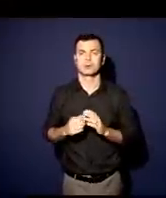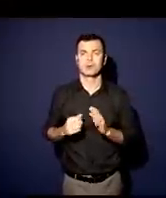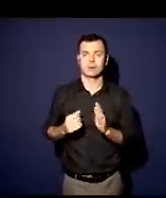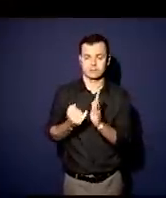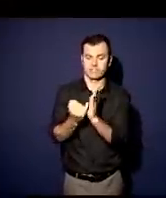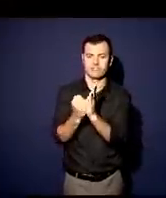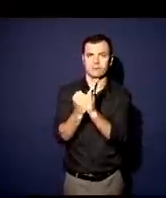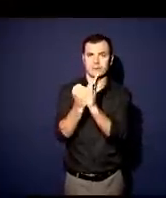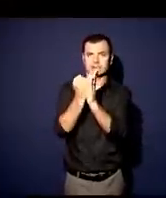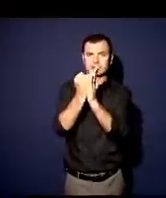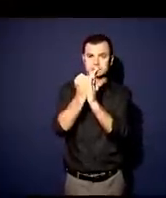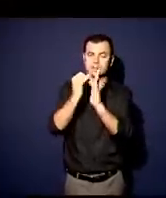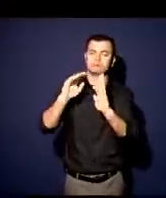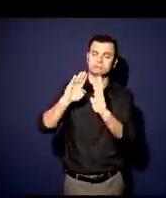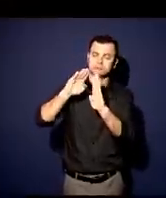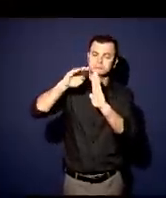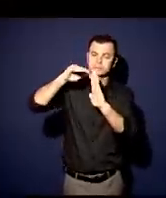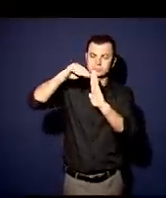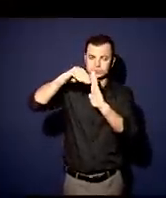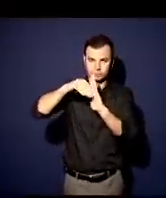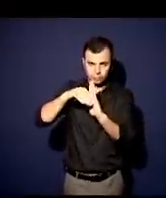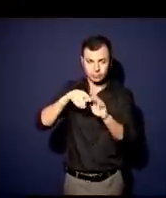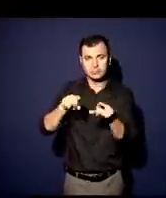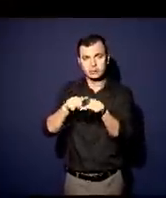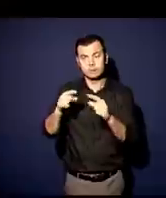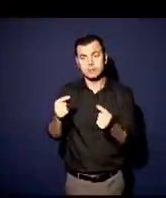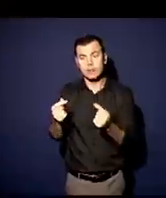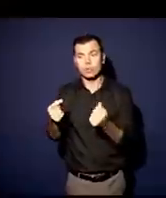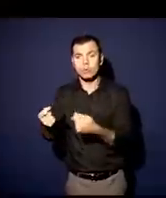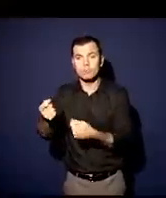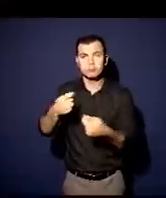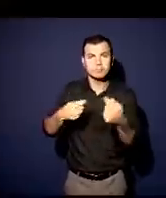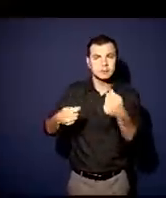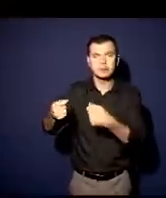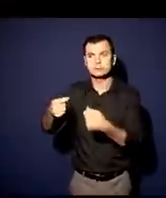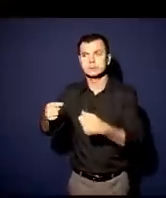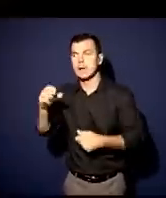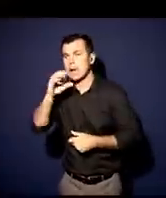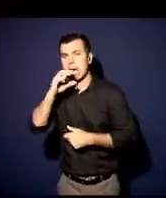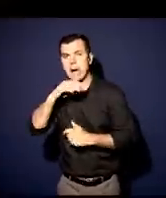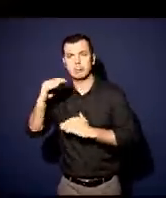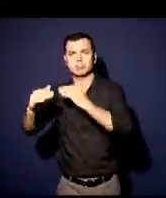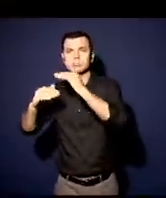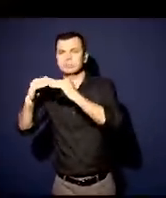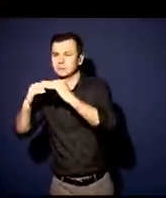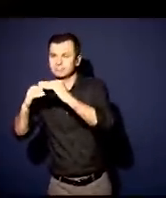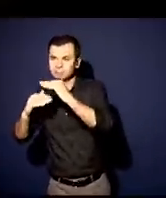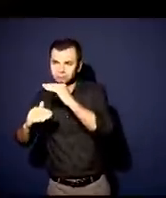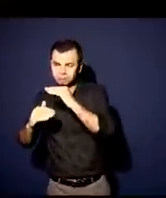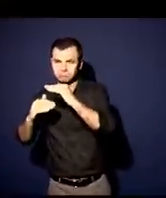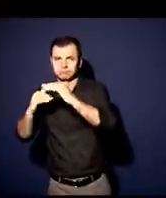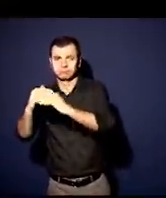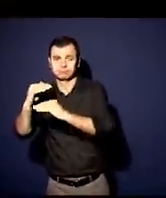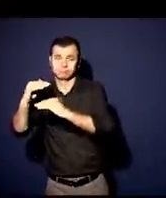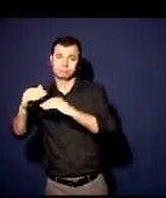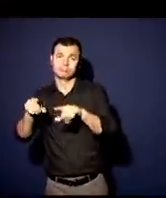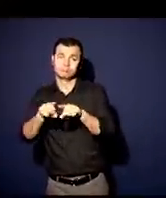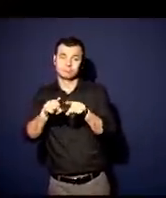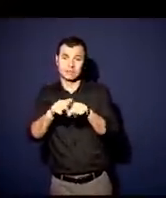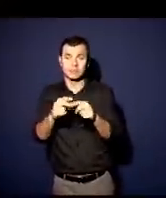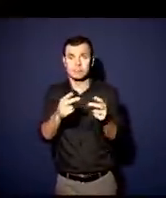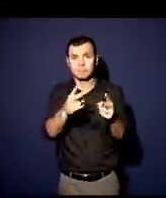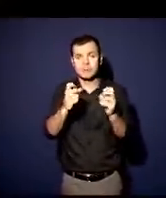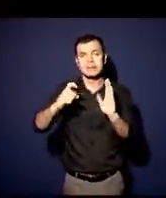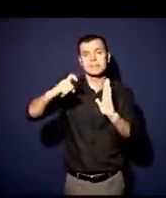uma desaceleração econômica mais importante. E o mercado acredita nisso, porque quando você vê a taxa de juros mais longa, bem